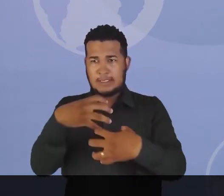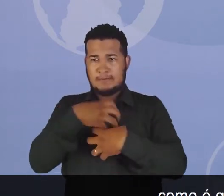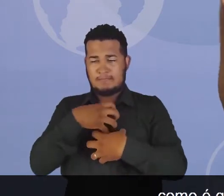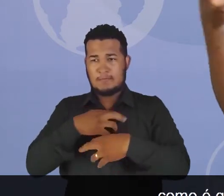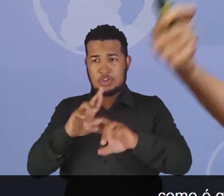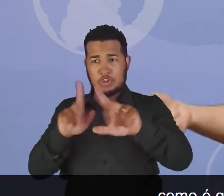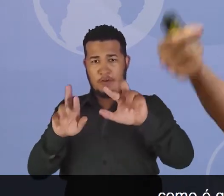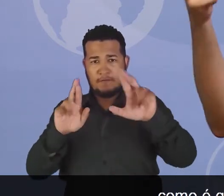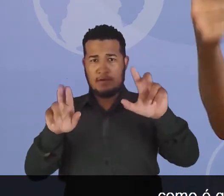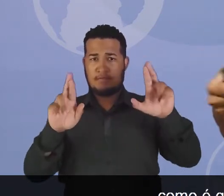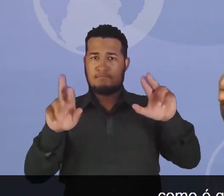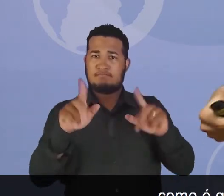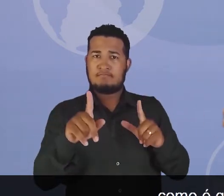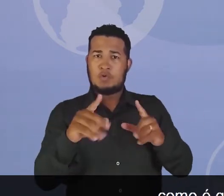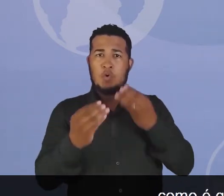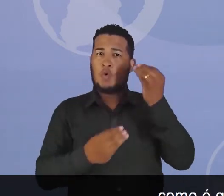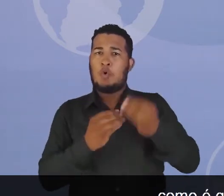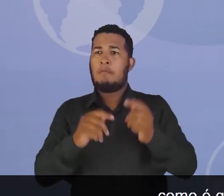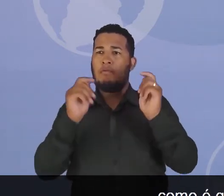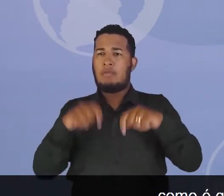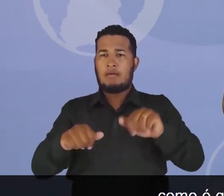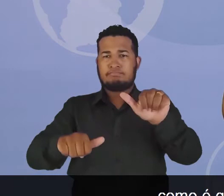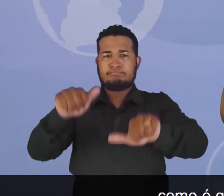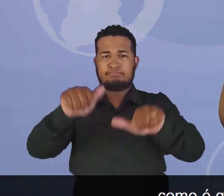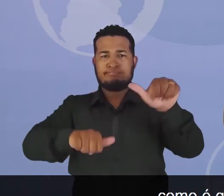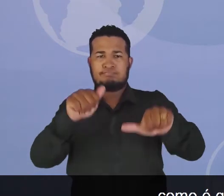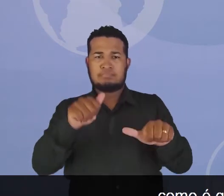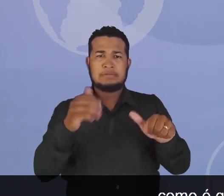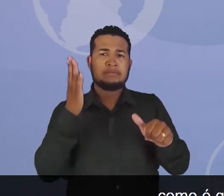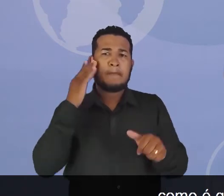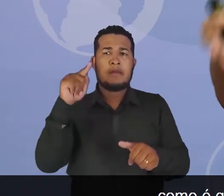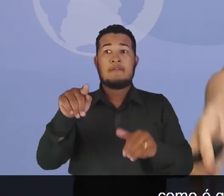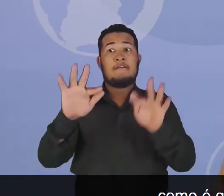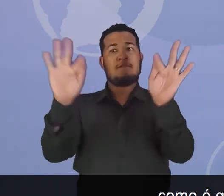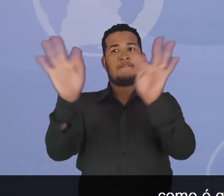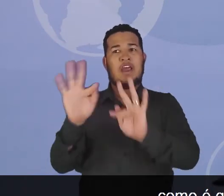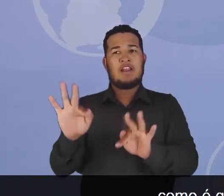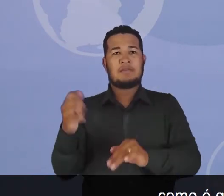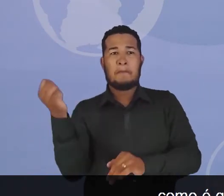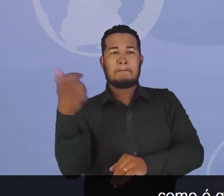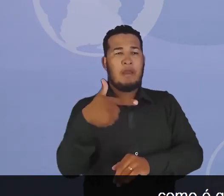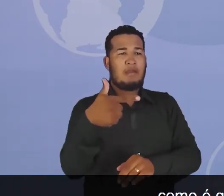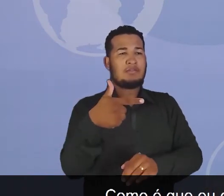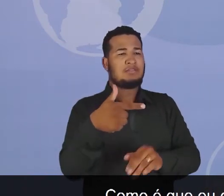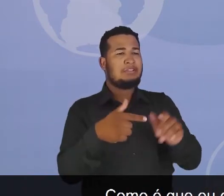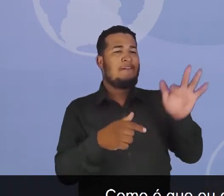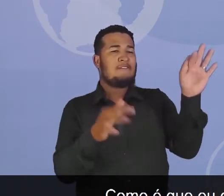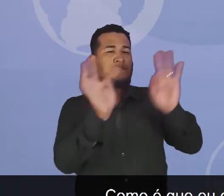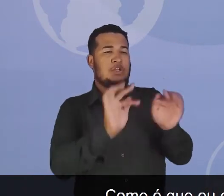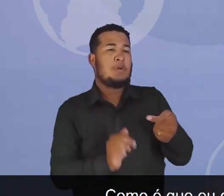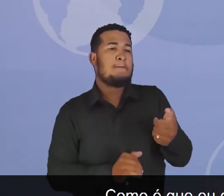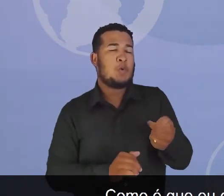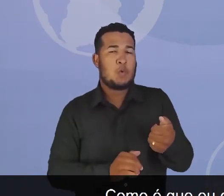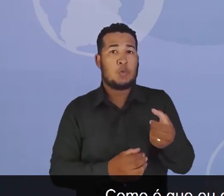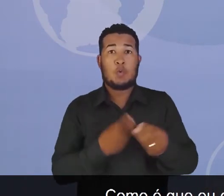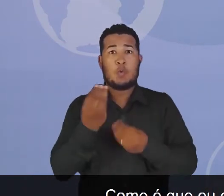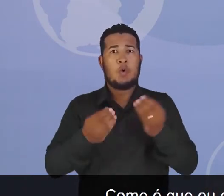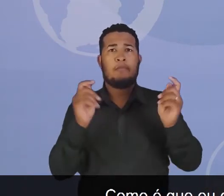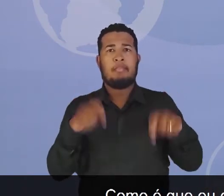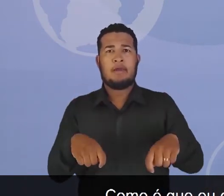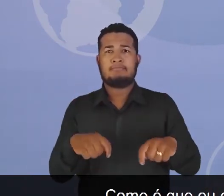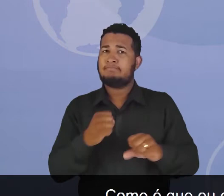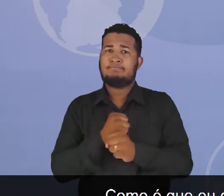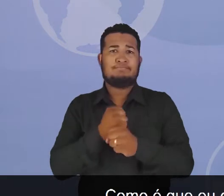diferente, como é que eu posso avaliar quem é mais feliz, quem é menos feliz? Como é que eu consigo